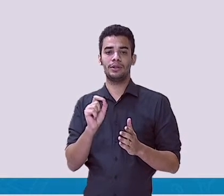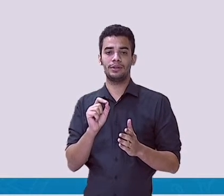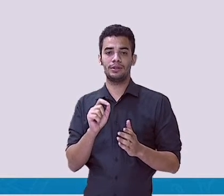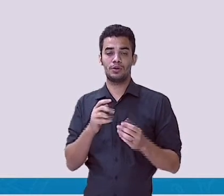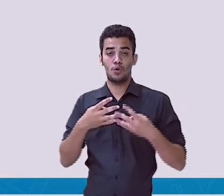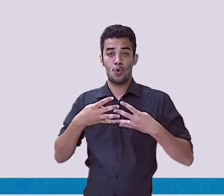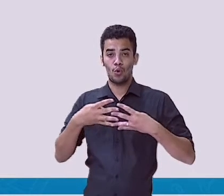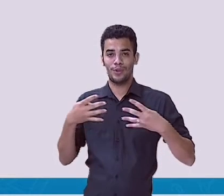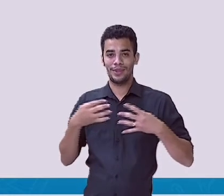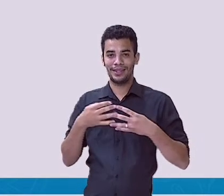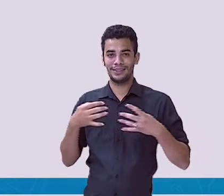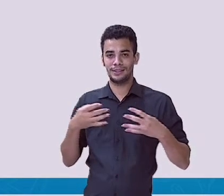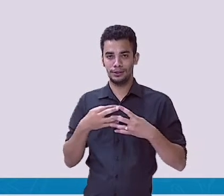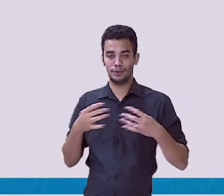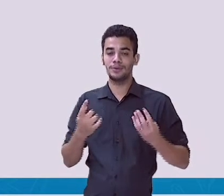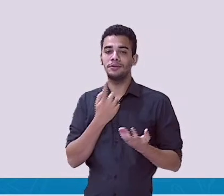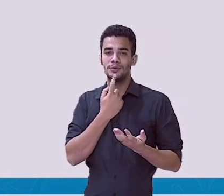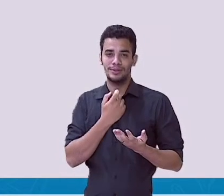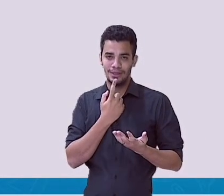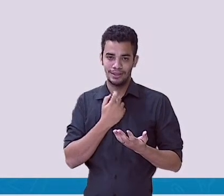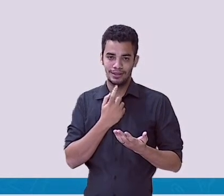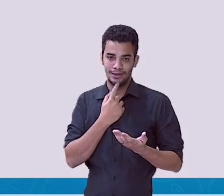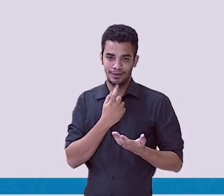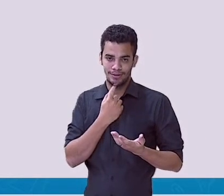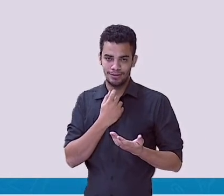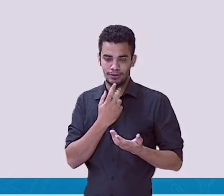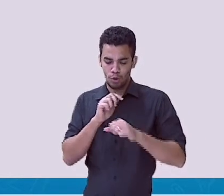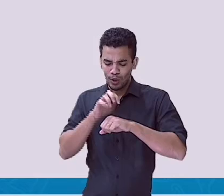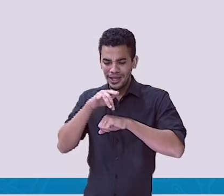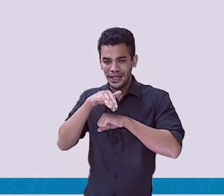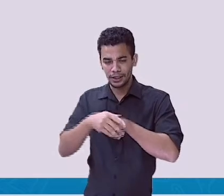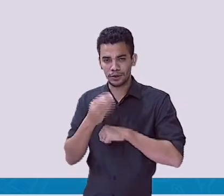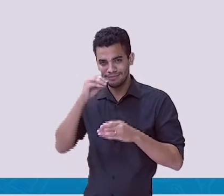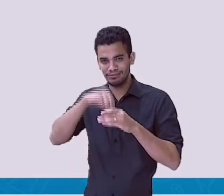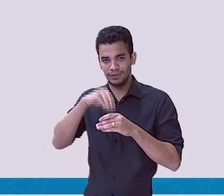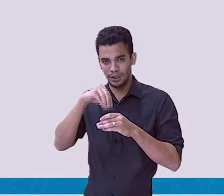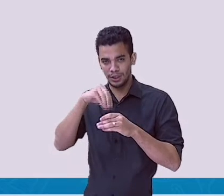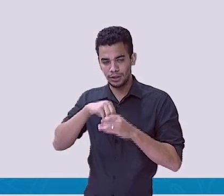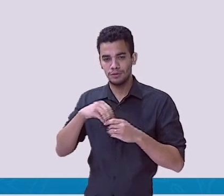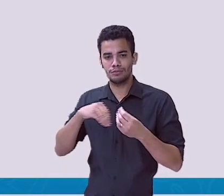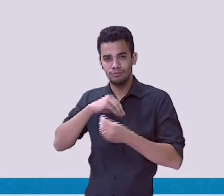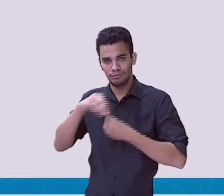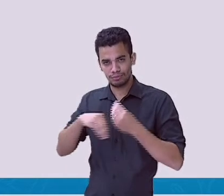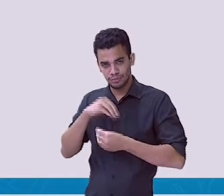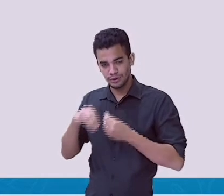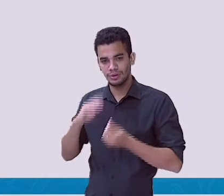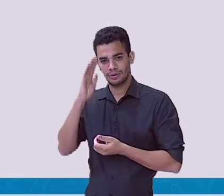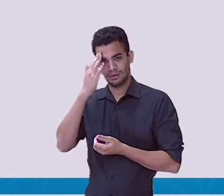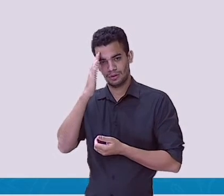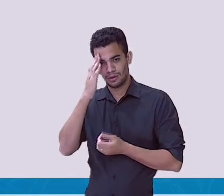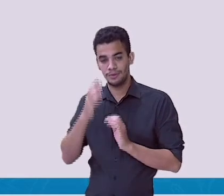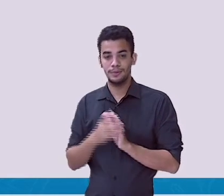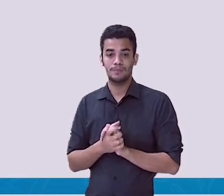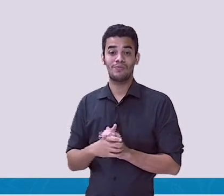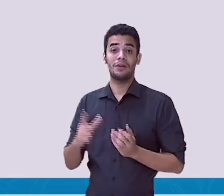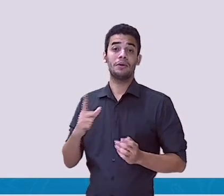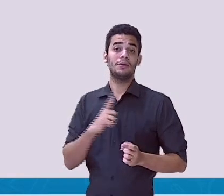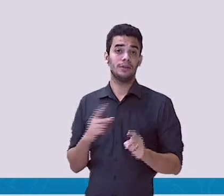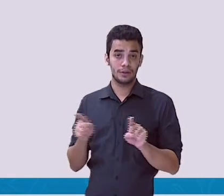isso? Então, nós temos glóbulos vermelhos, que eles também são chamados de eritrócitos e